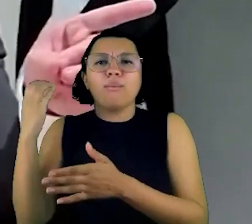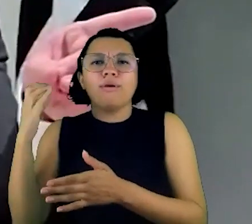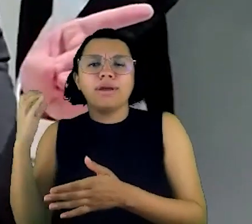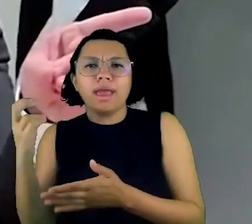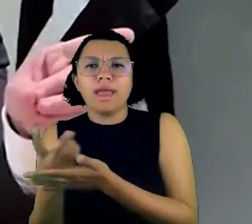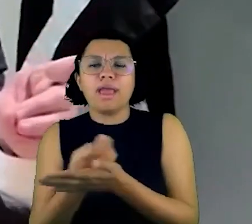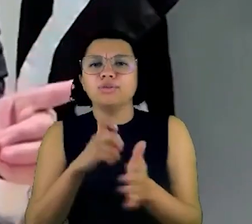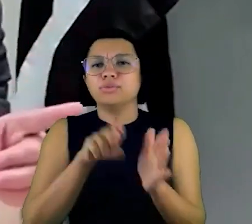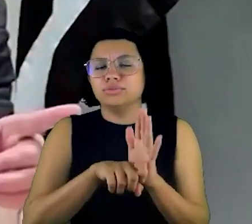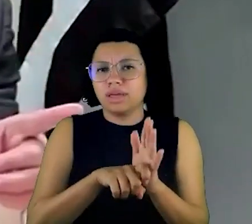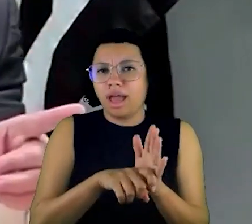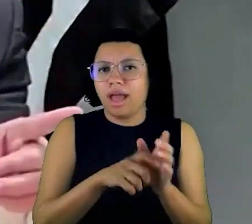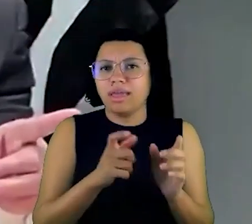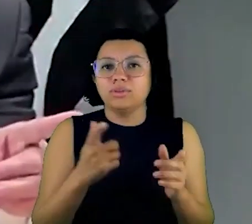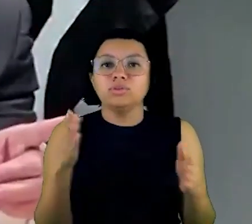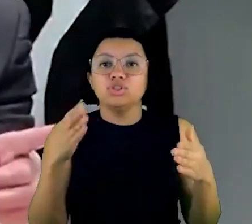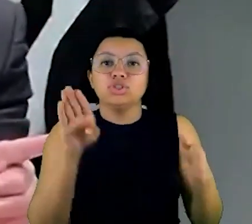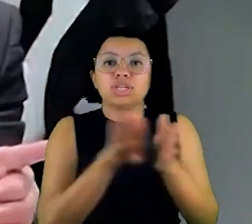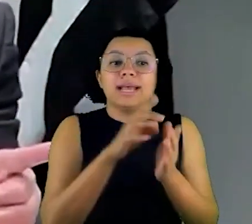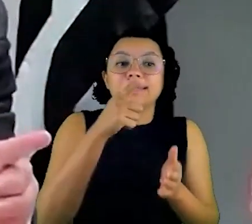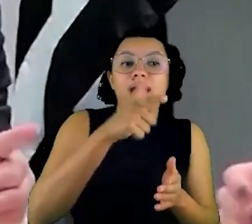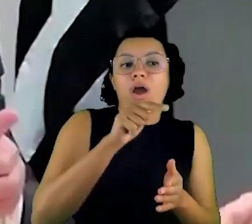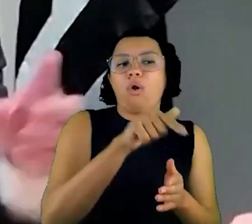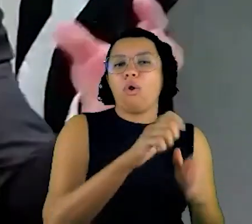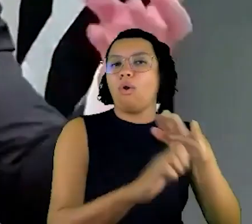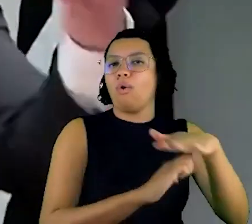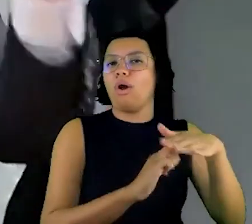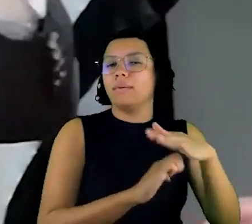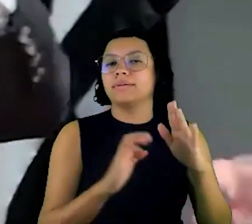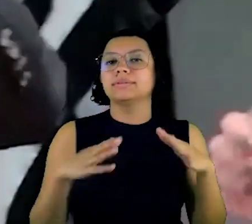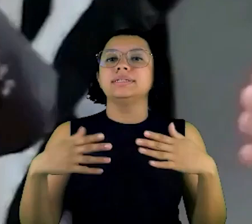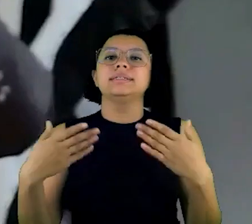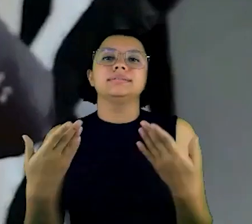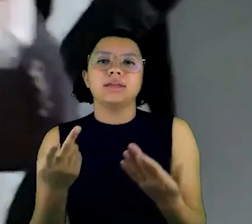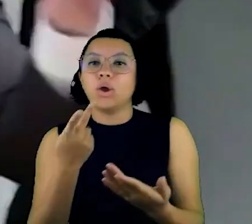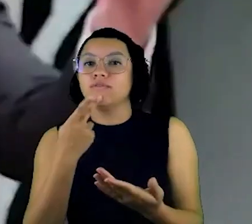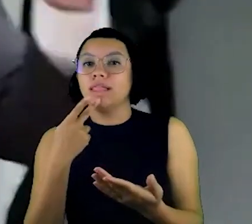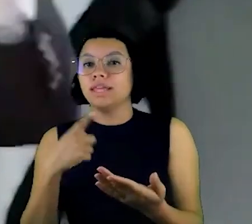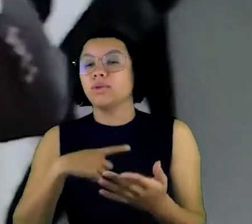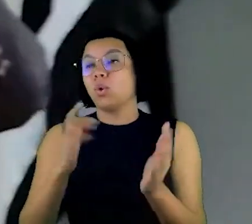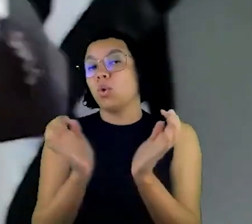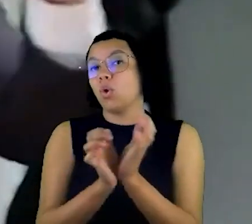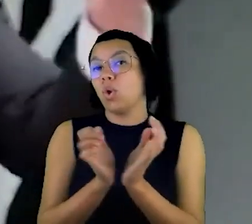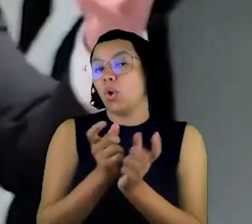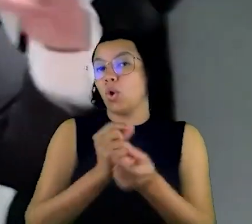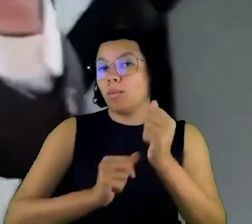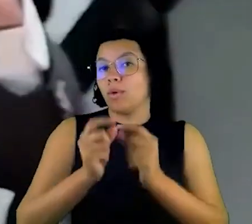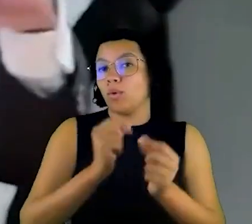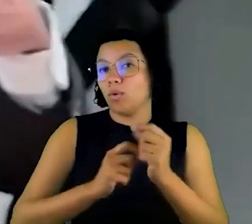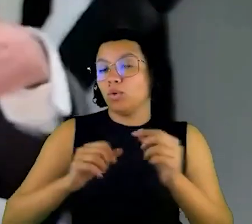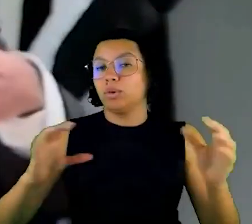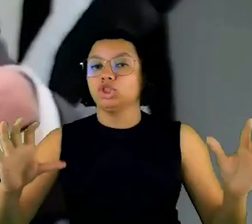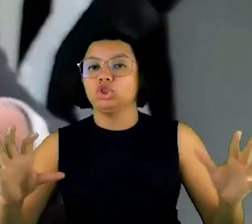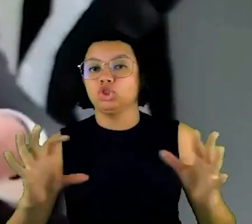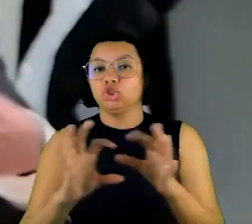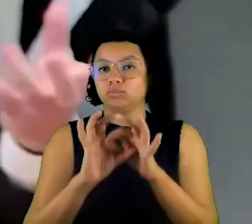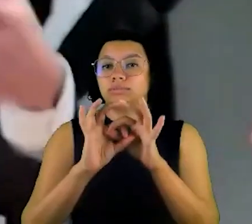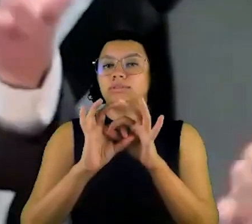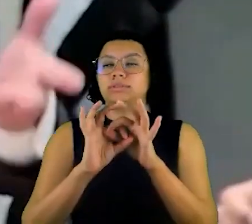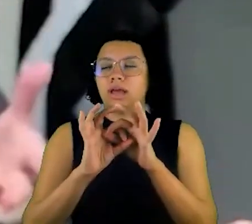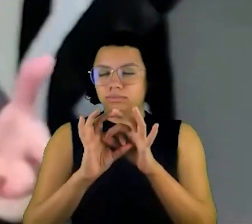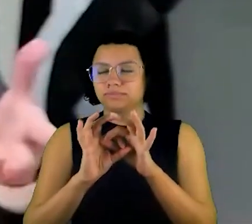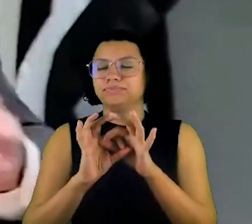E aí, então, então eu tenho um grupo econômico para fundir as duas realidades e conseguir fazer